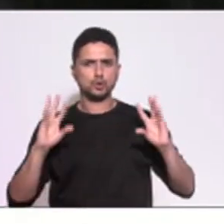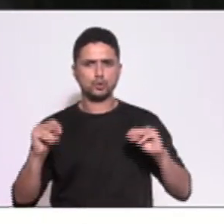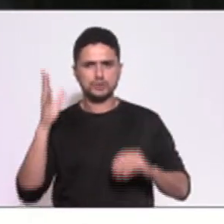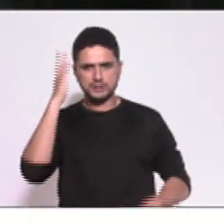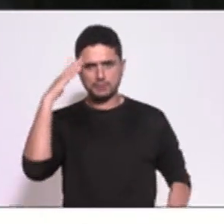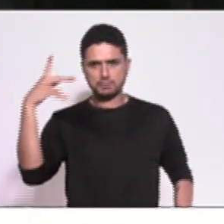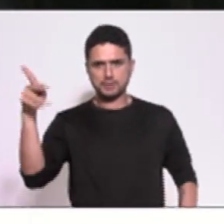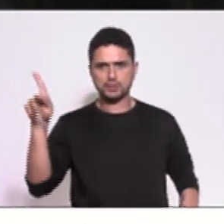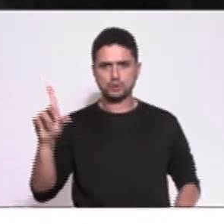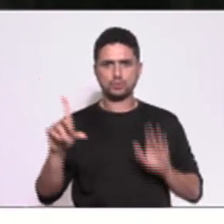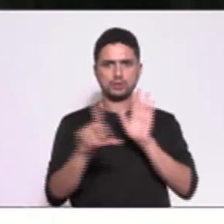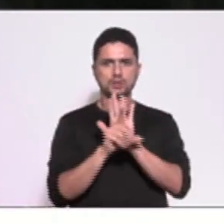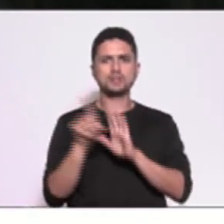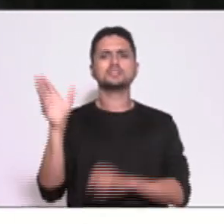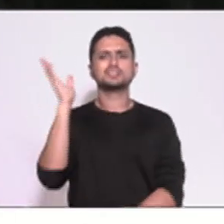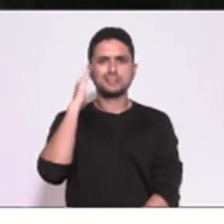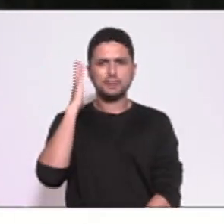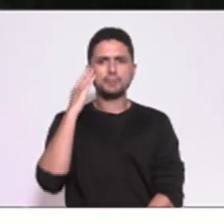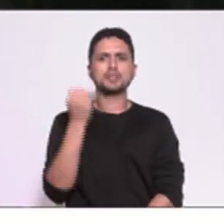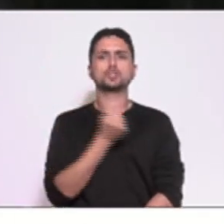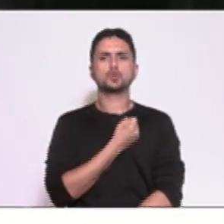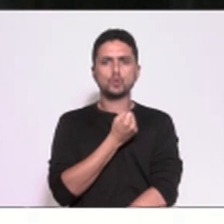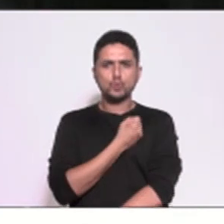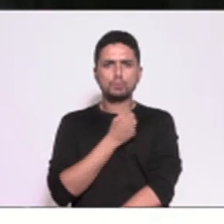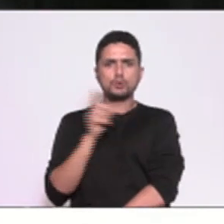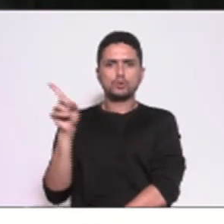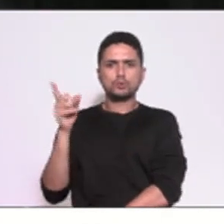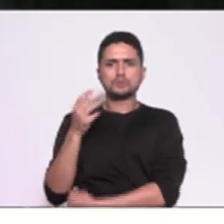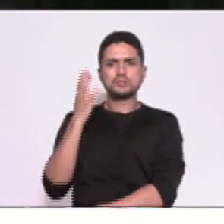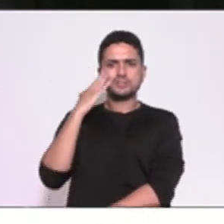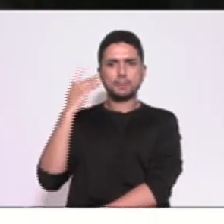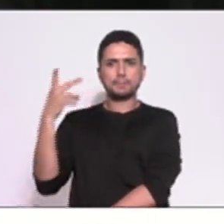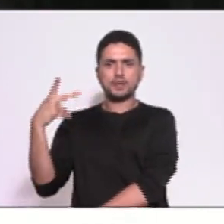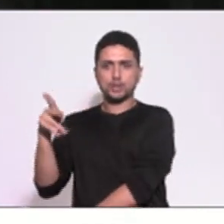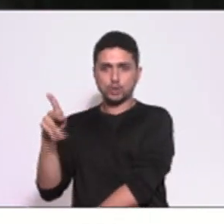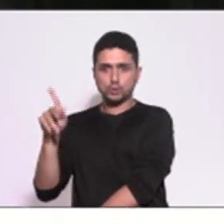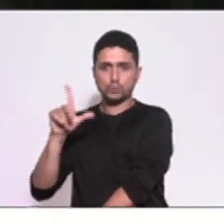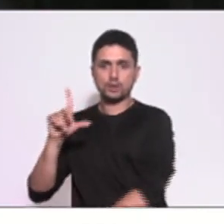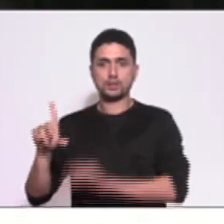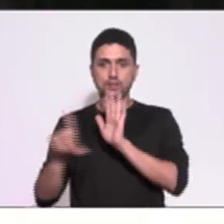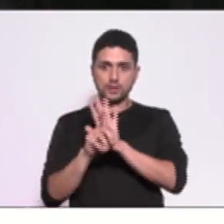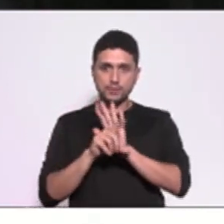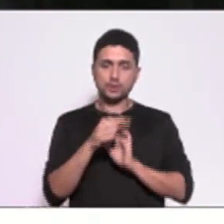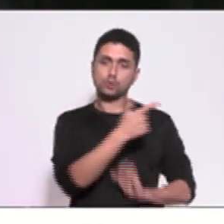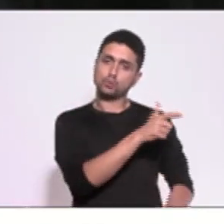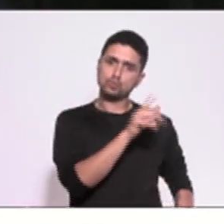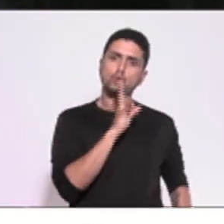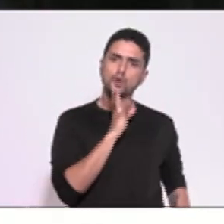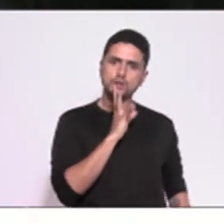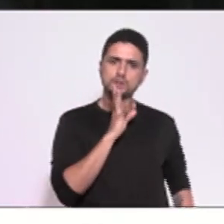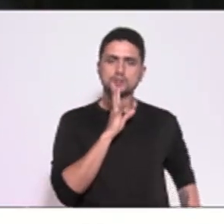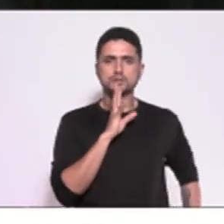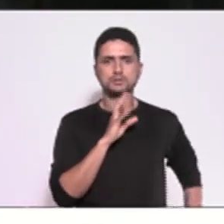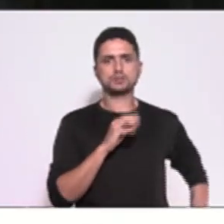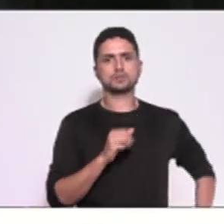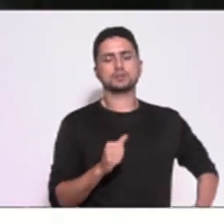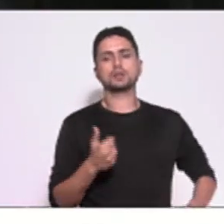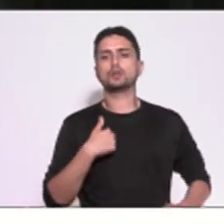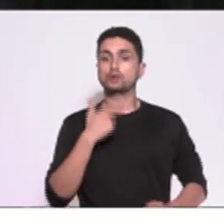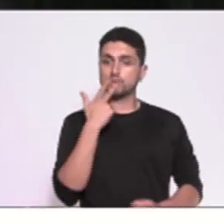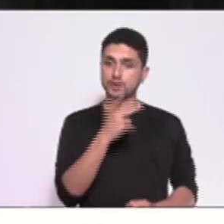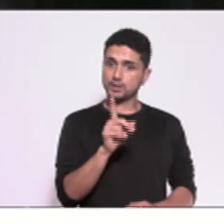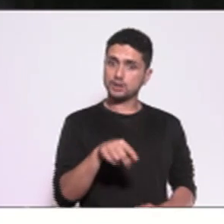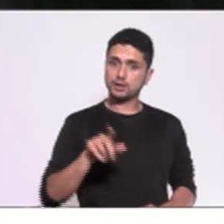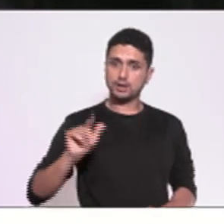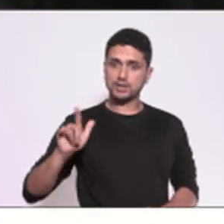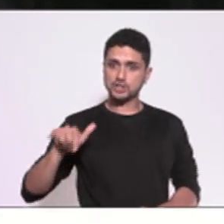cor. Sabiam o número da lei, um sabia que era uma lei sua, o outro sabia a lei inteira, não sabia que era de sua autoria. Eu falei ao